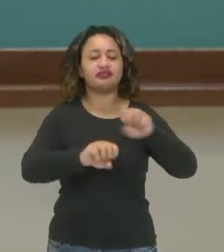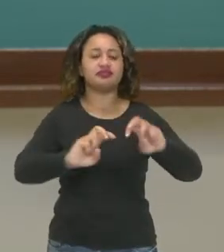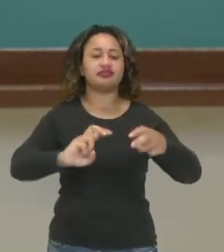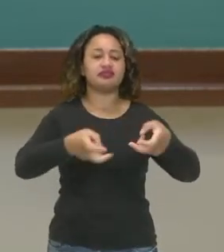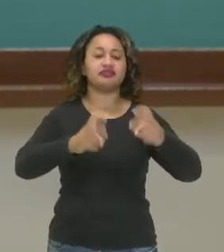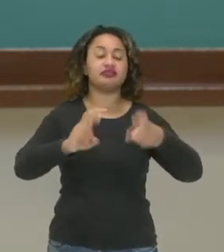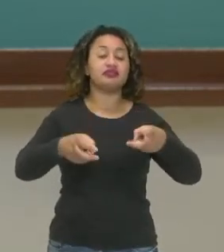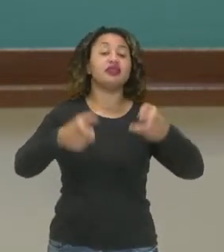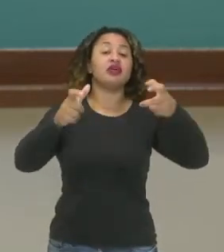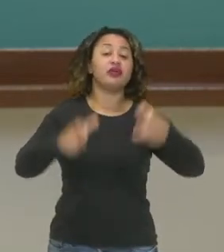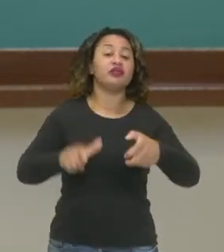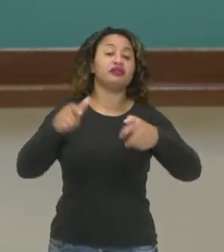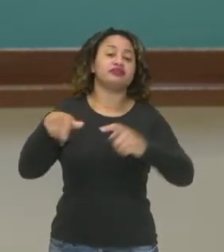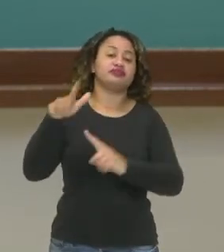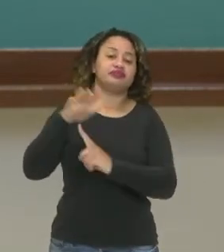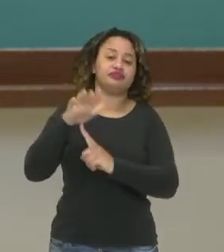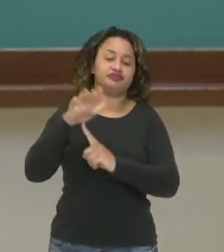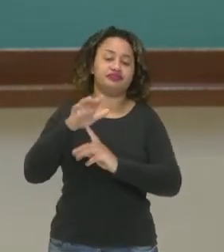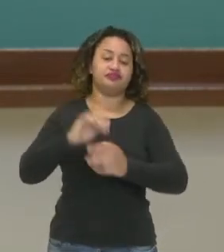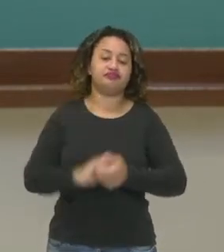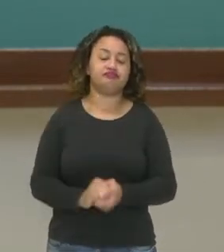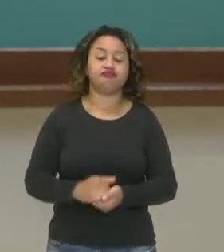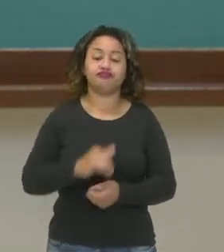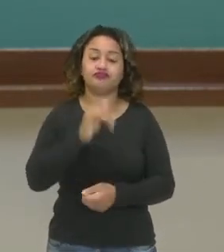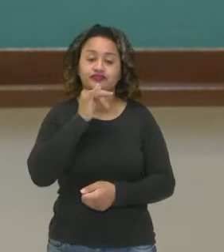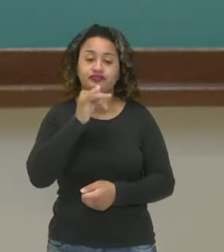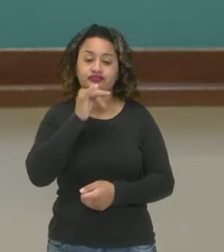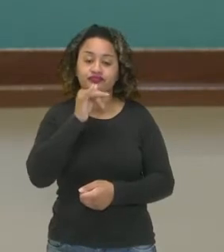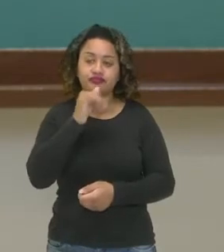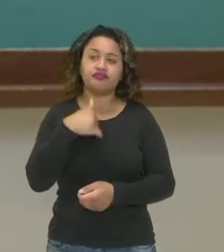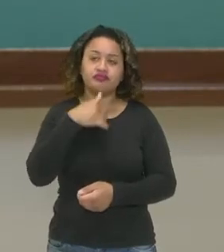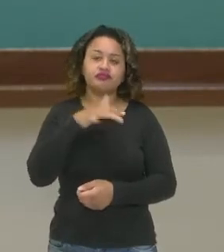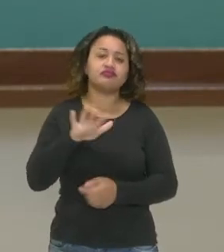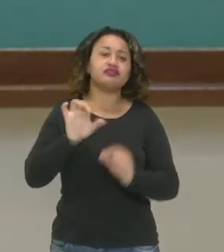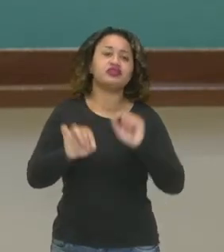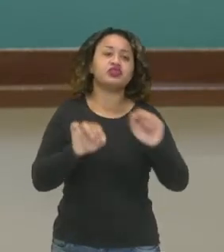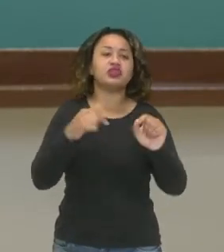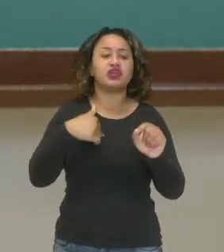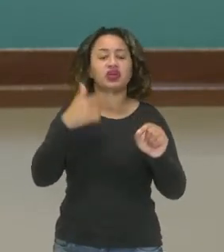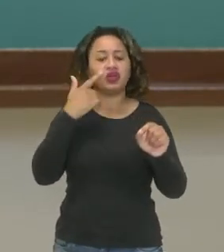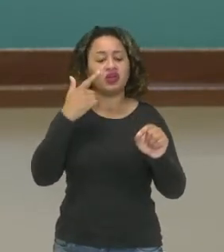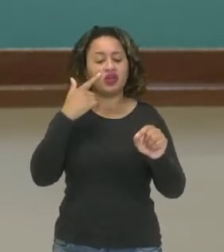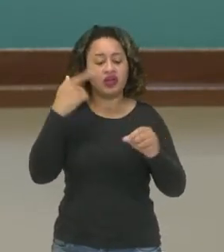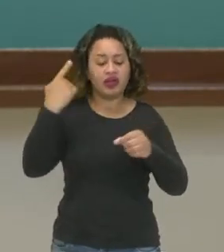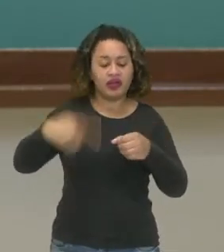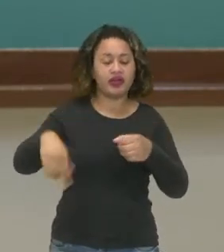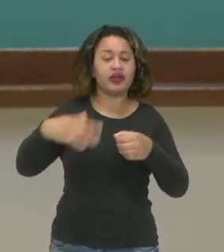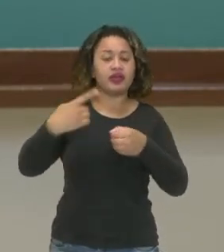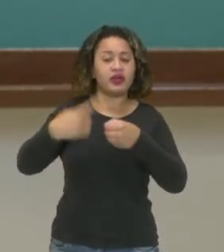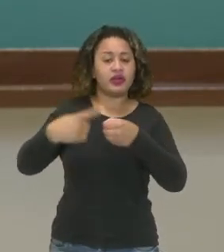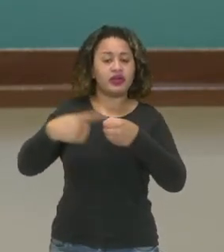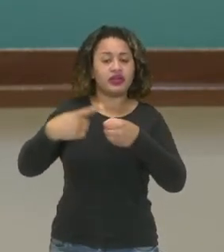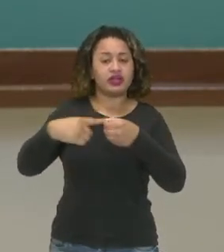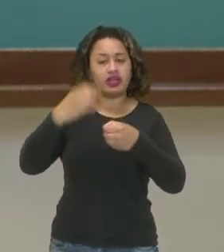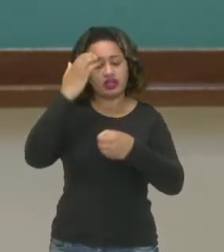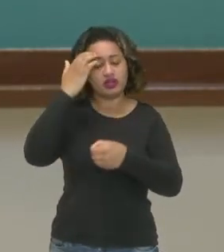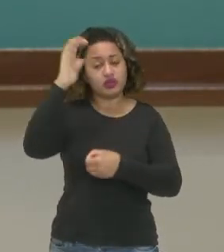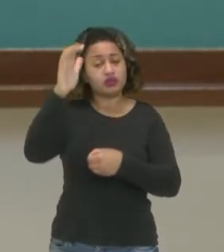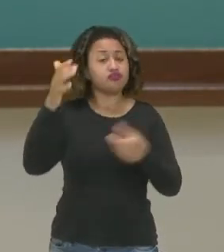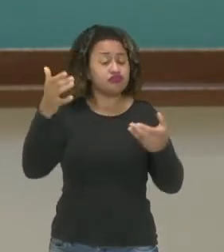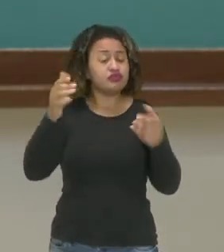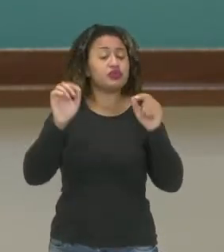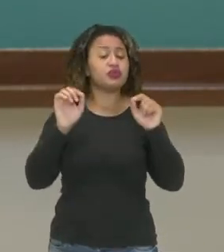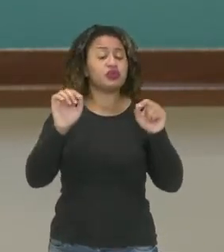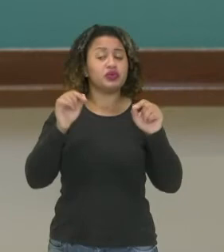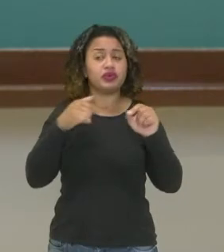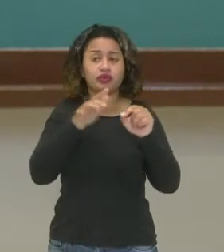aqui do Paraná. Quando a gente, por exemplo, sobrevoa aí a nossa cidade aqui de Curitiba, onde eu estou falando, e